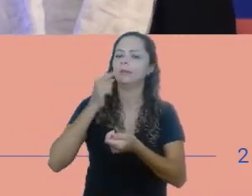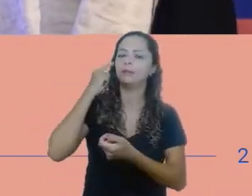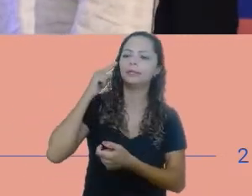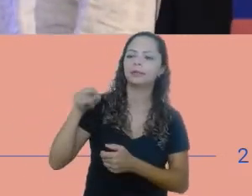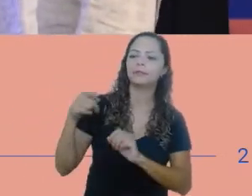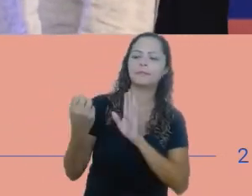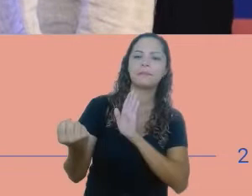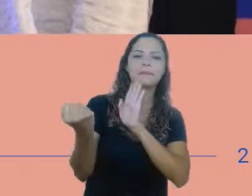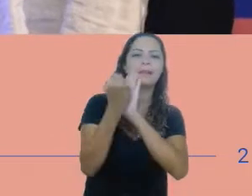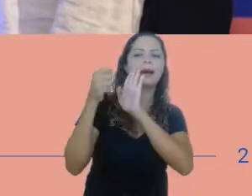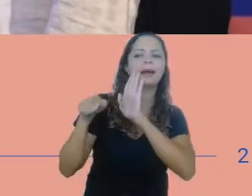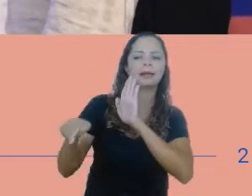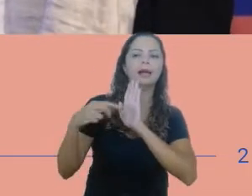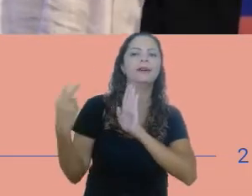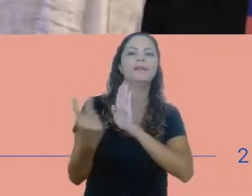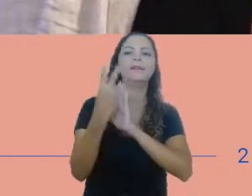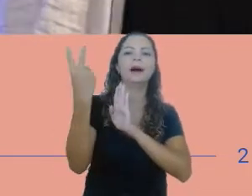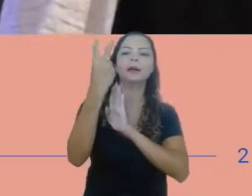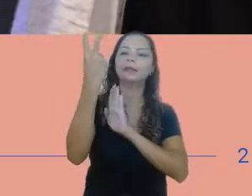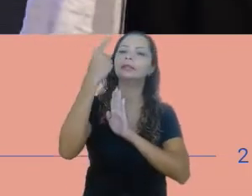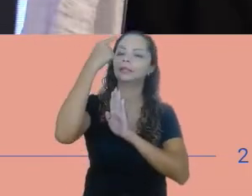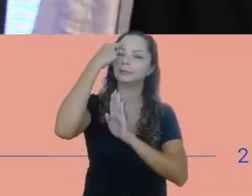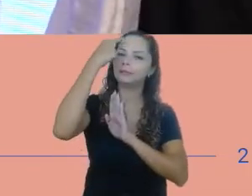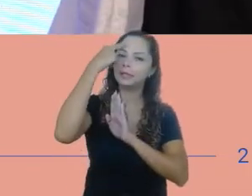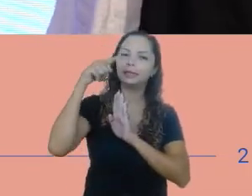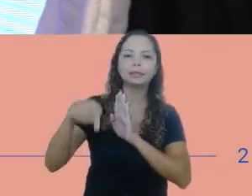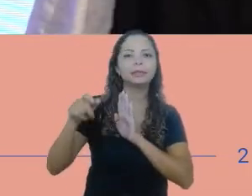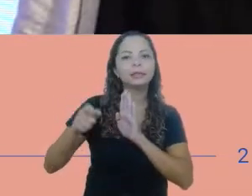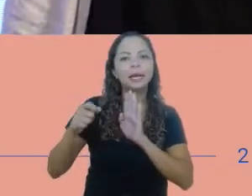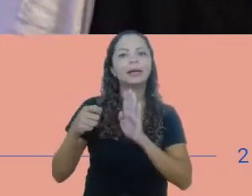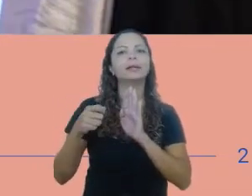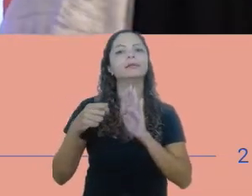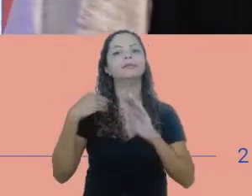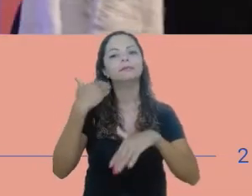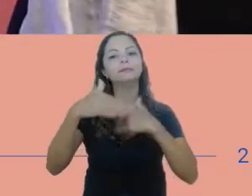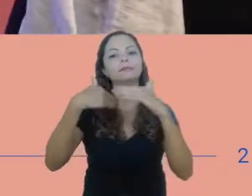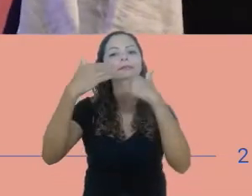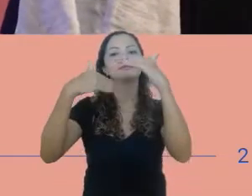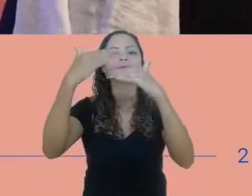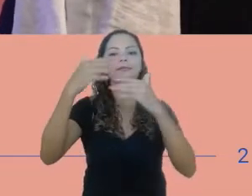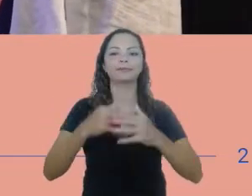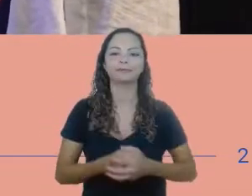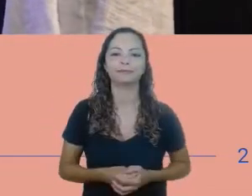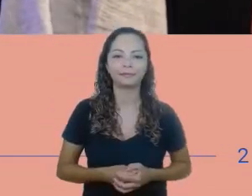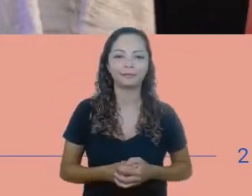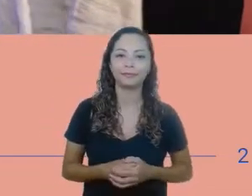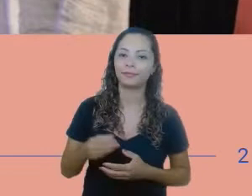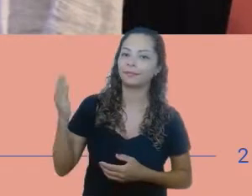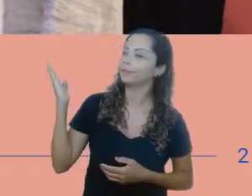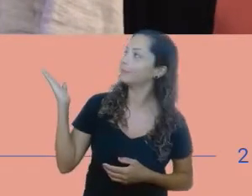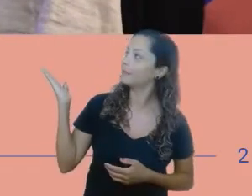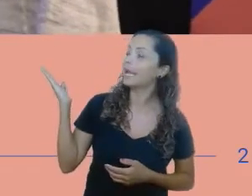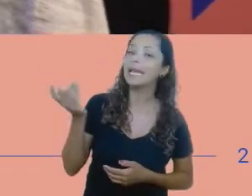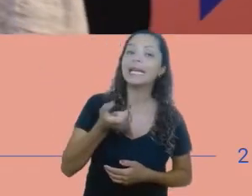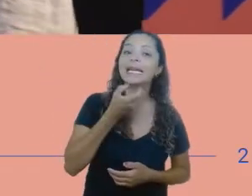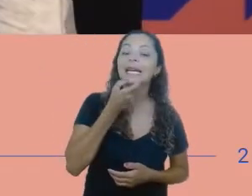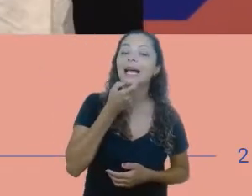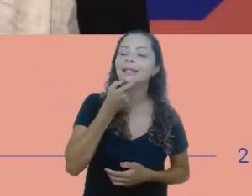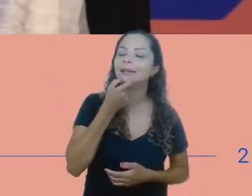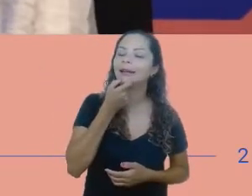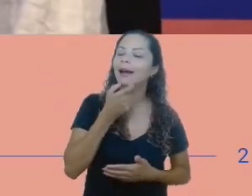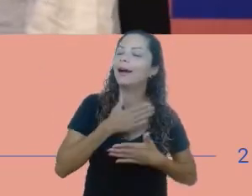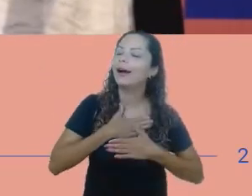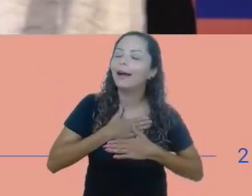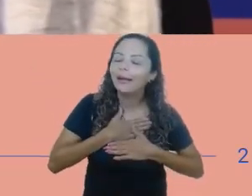propósito que valorize esse processo de desenvolvimento aqui um caso da Inglaterra que eu adoro